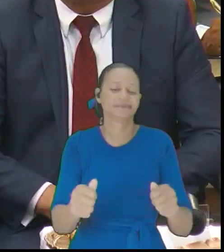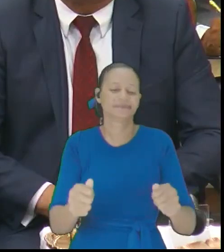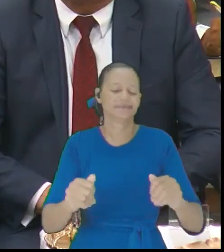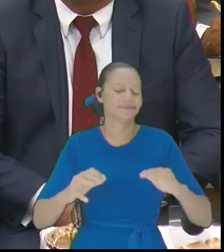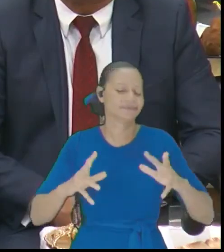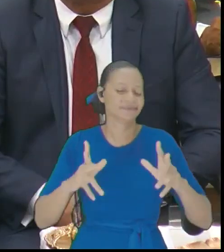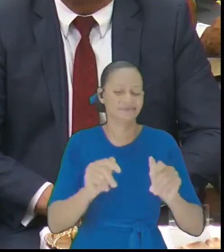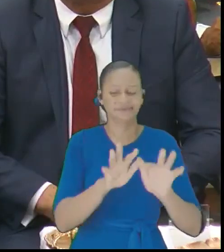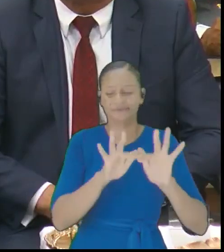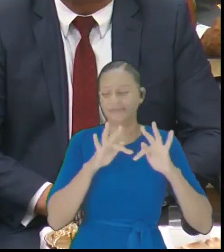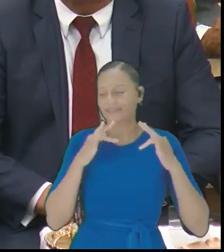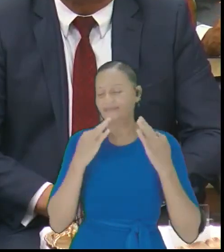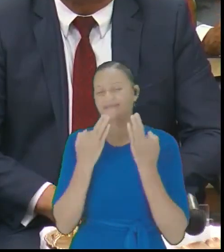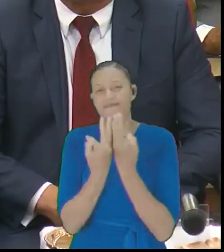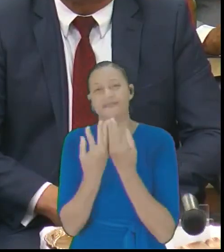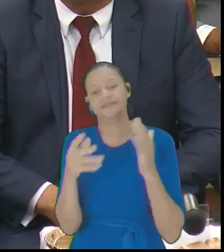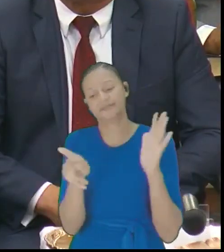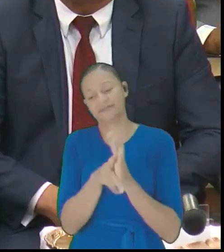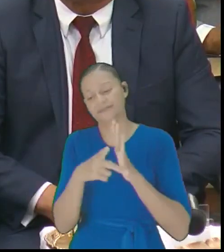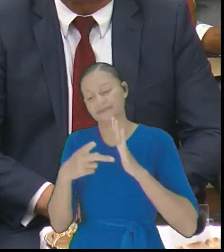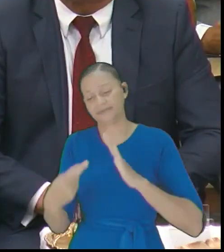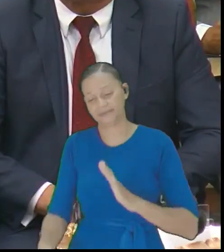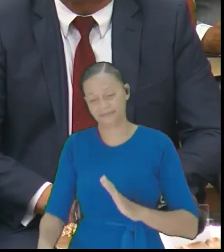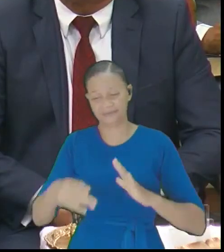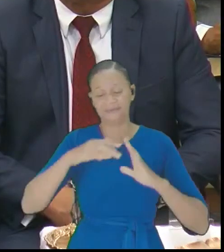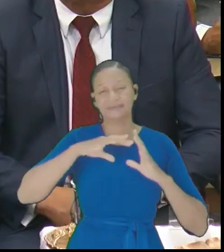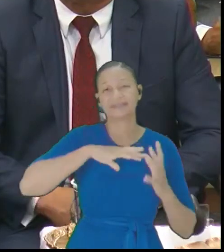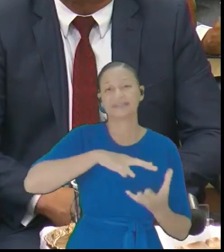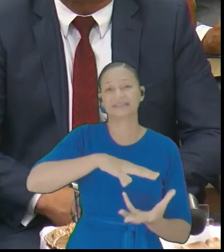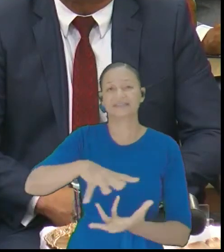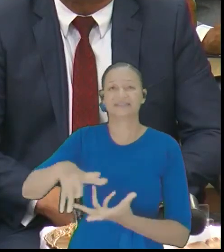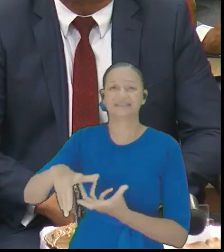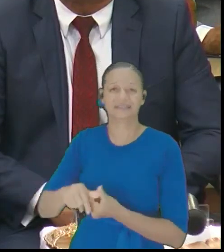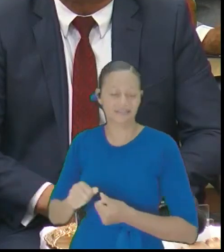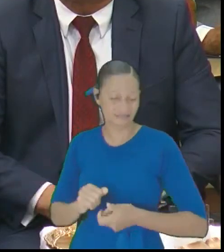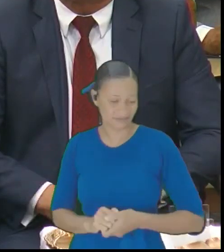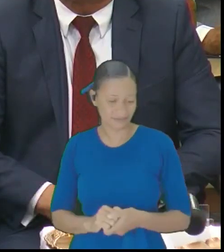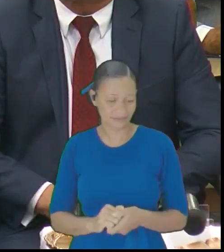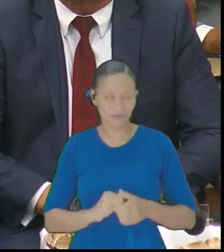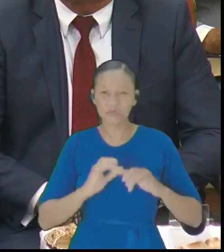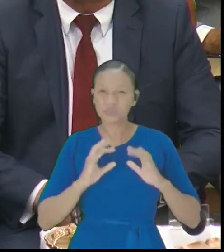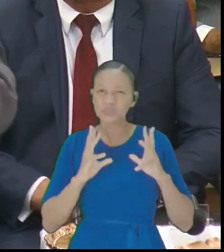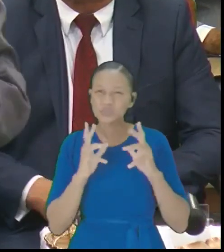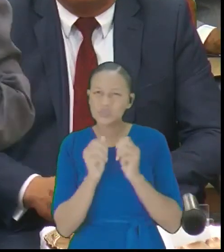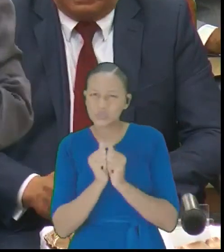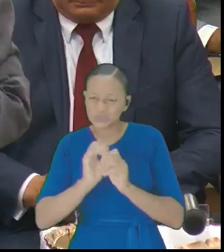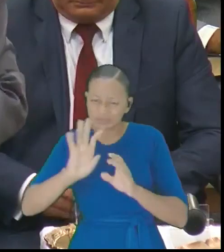as famílias da terra. A pergunta é: todas incluem a sua?